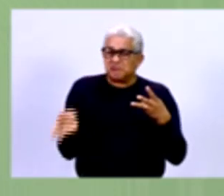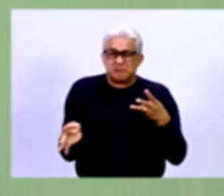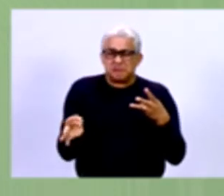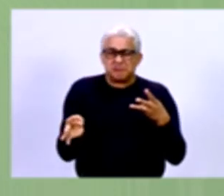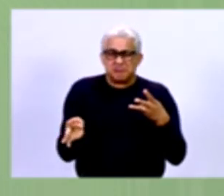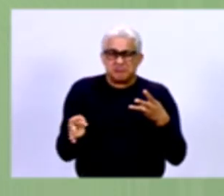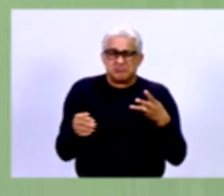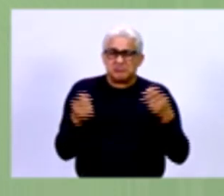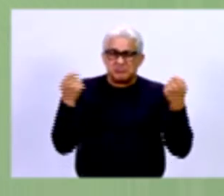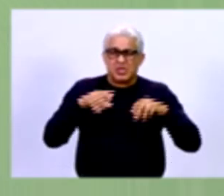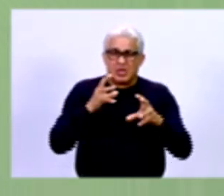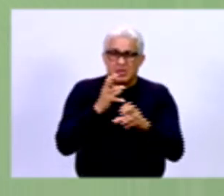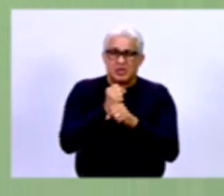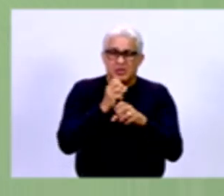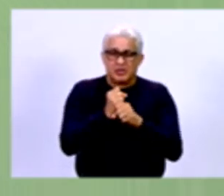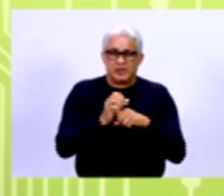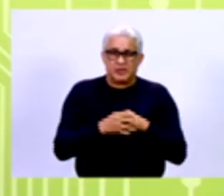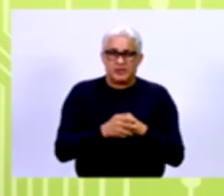exemplo, cálculos